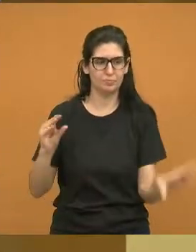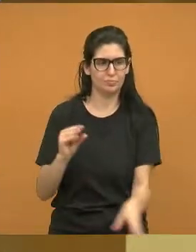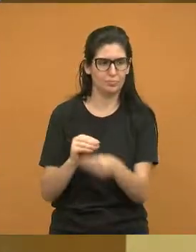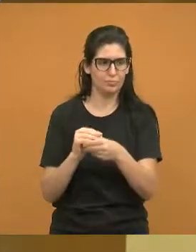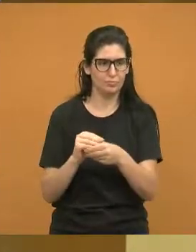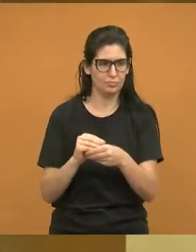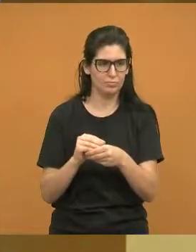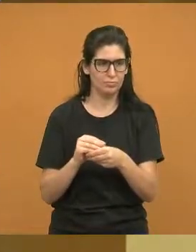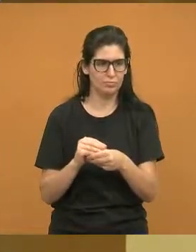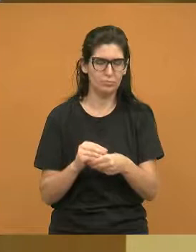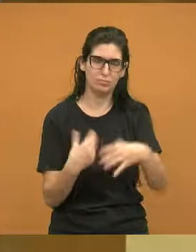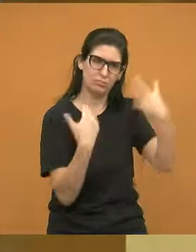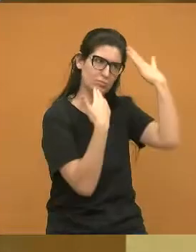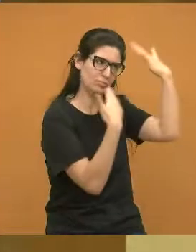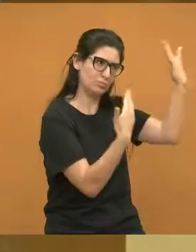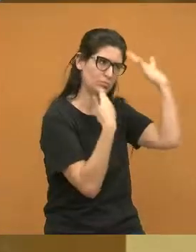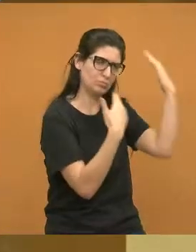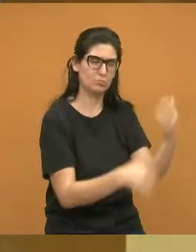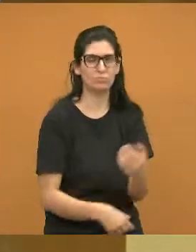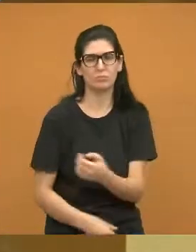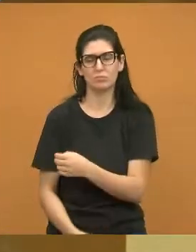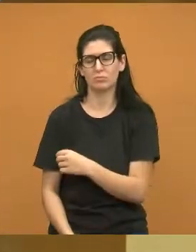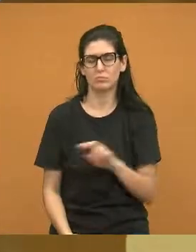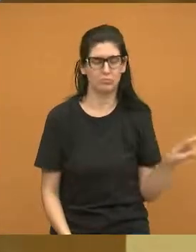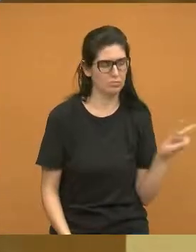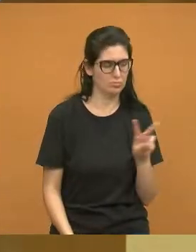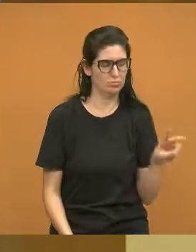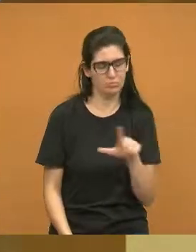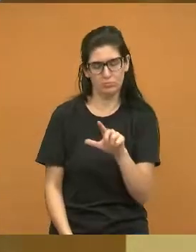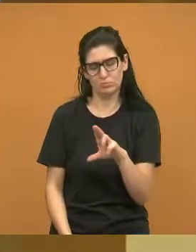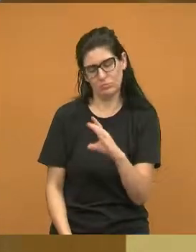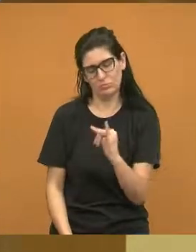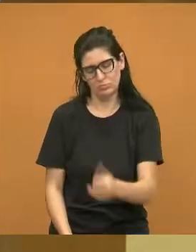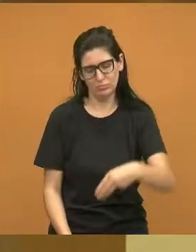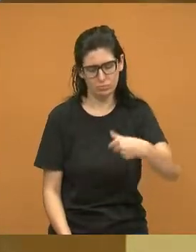aqui. Eu quero muito agradecer à vereadora Lucimar por ter proposto